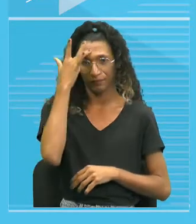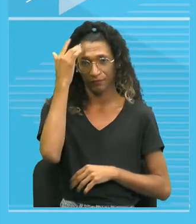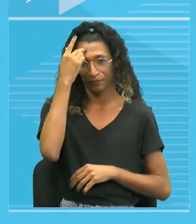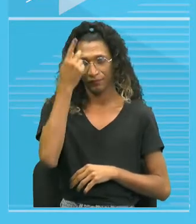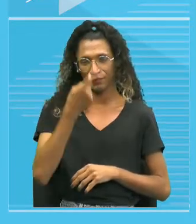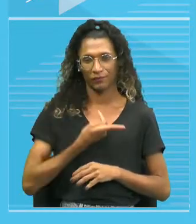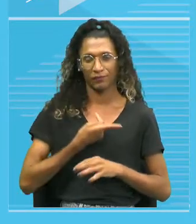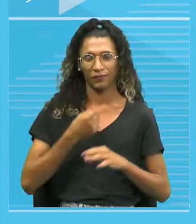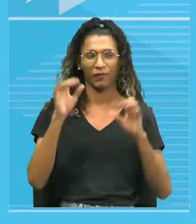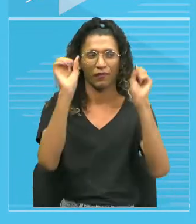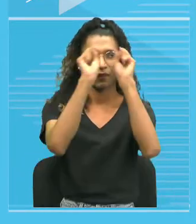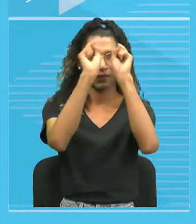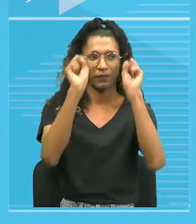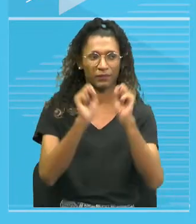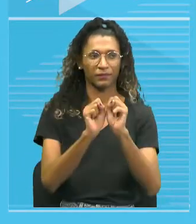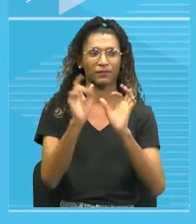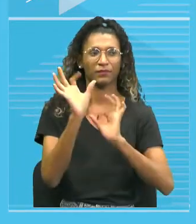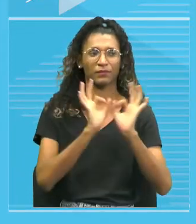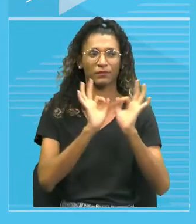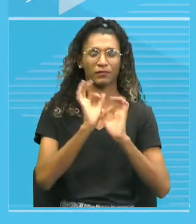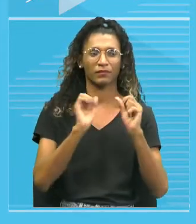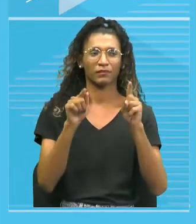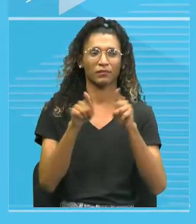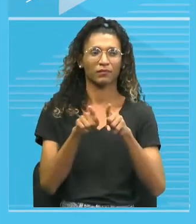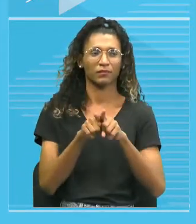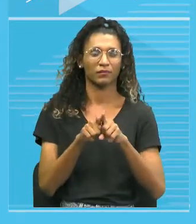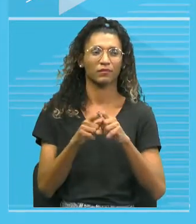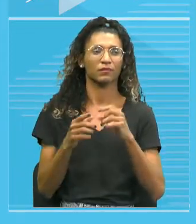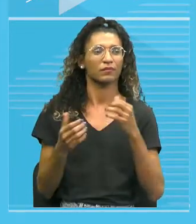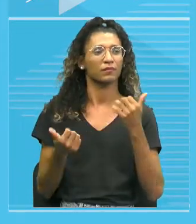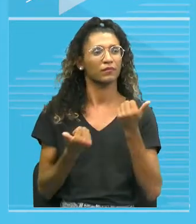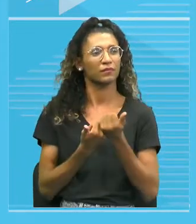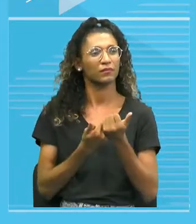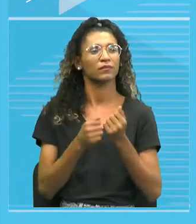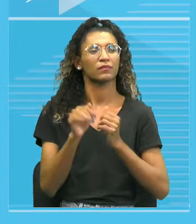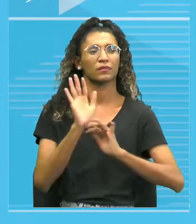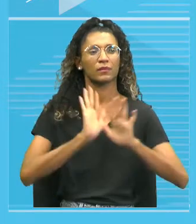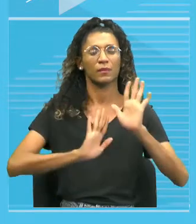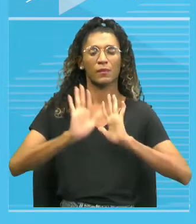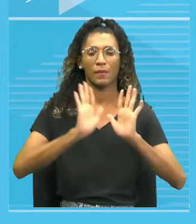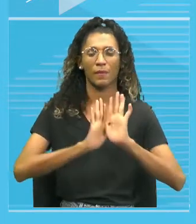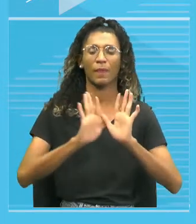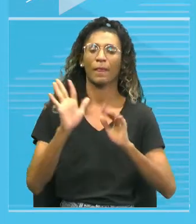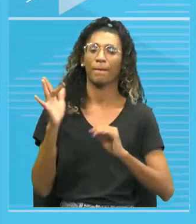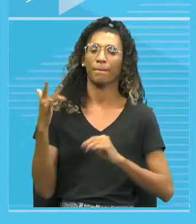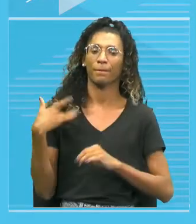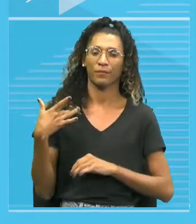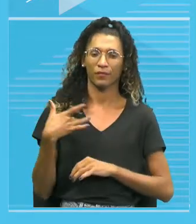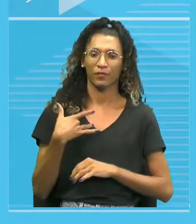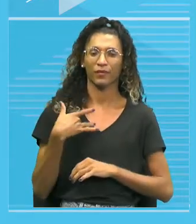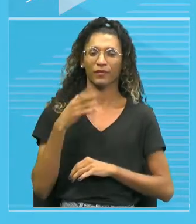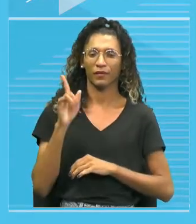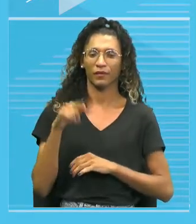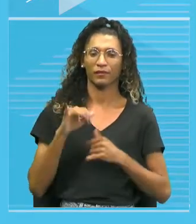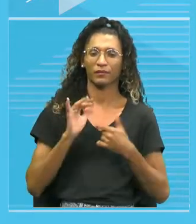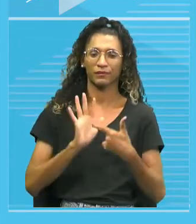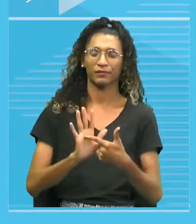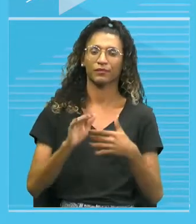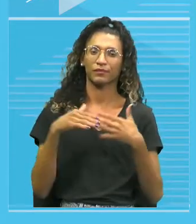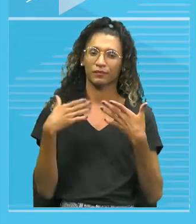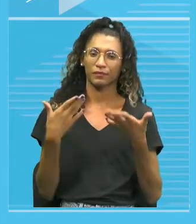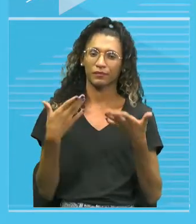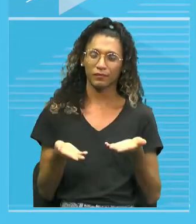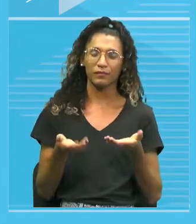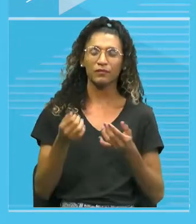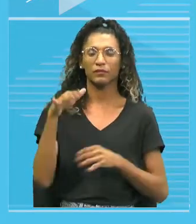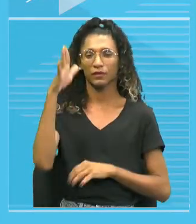Sistemas organizacionais de suporte, dentro dos quais os cuidados com a saúde são oferecidos. Gente,